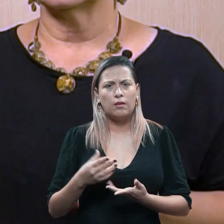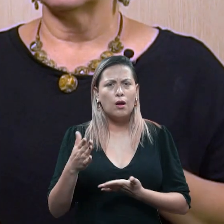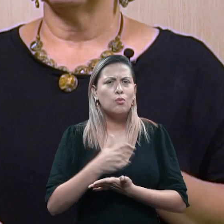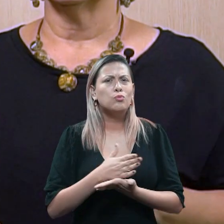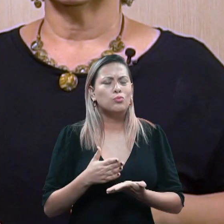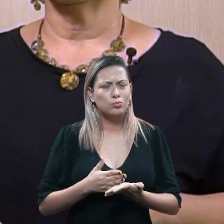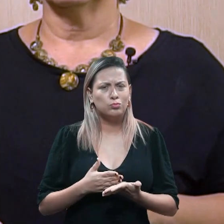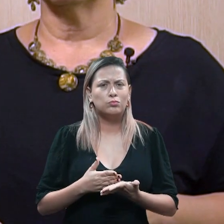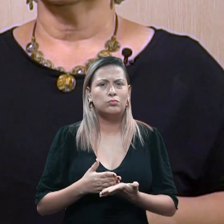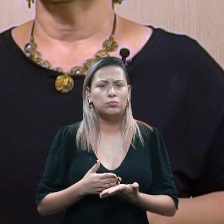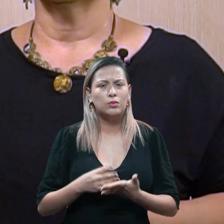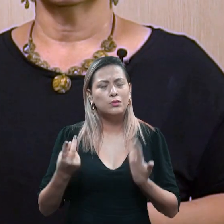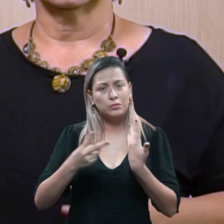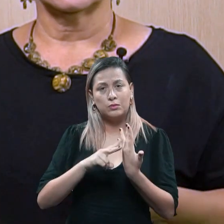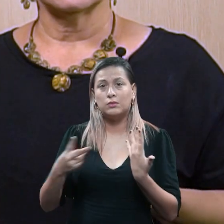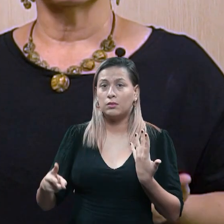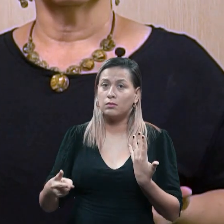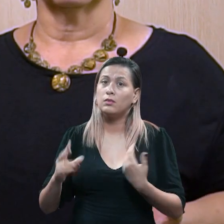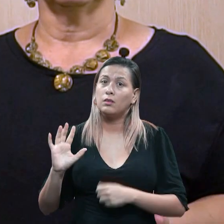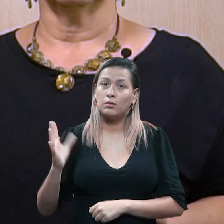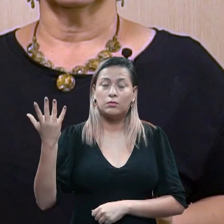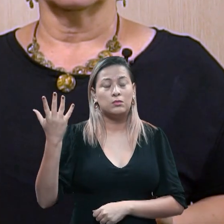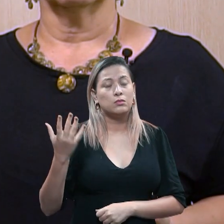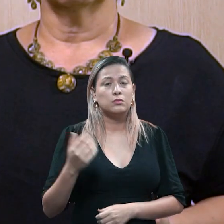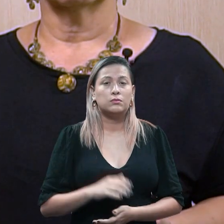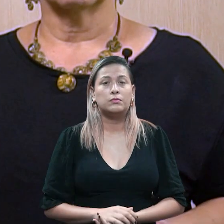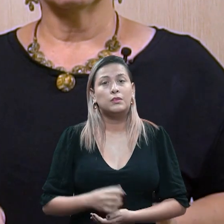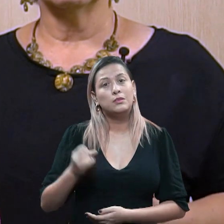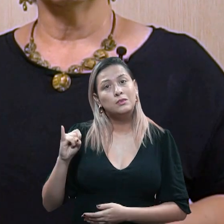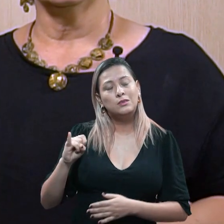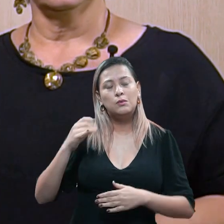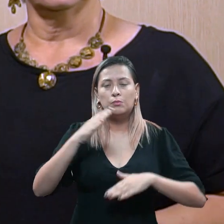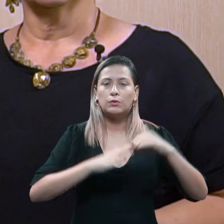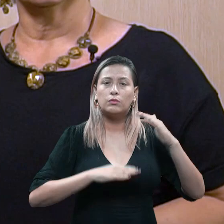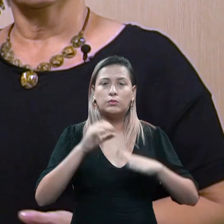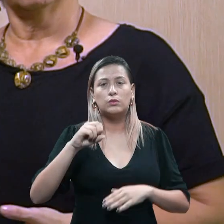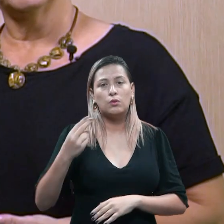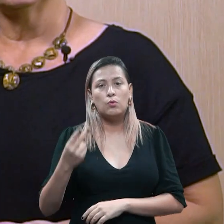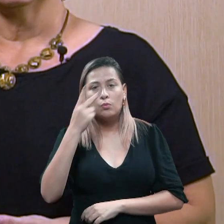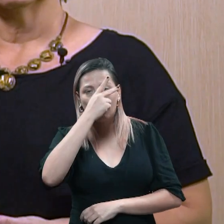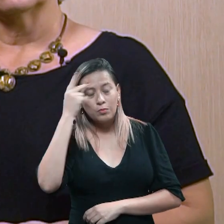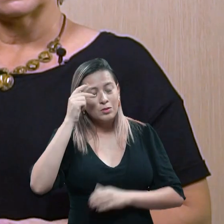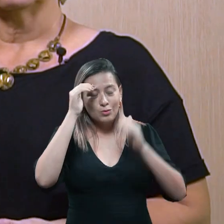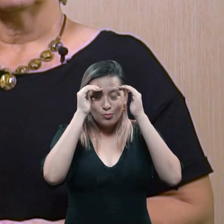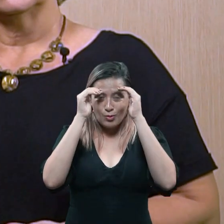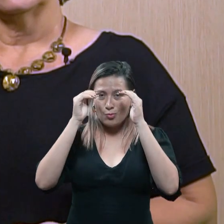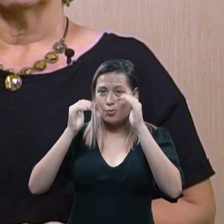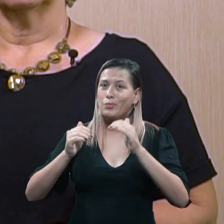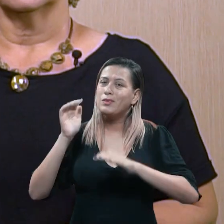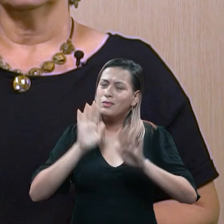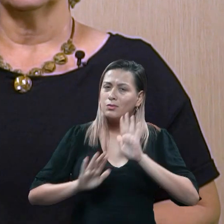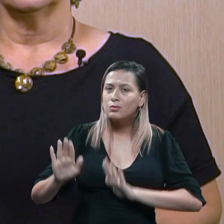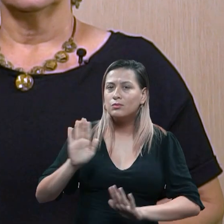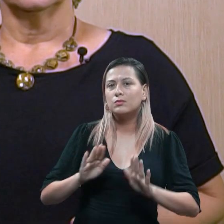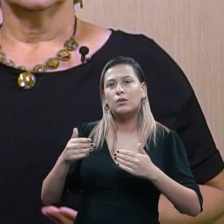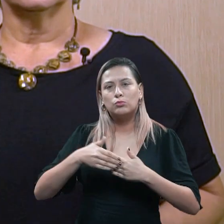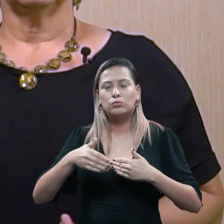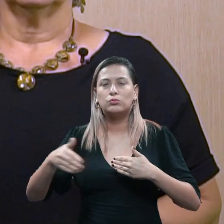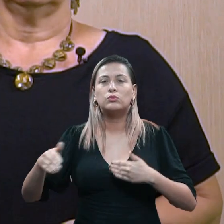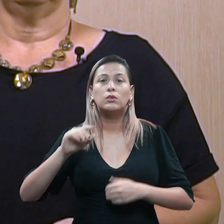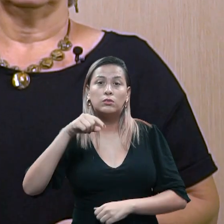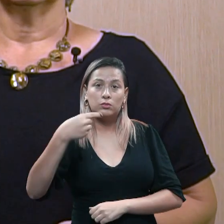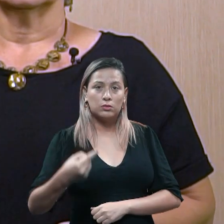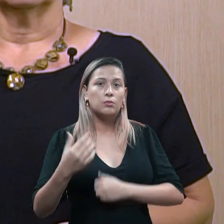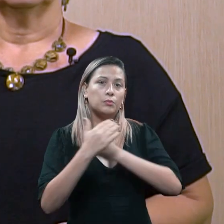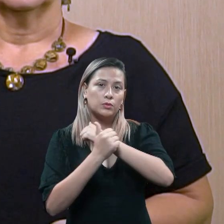complicações que poderão acontecer caso o profissional ou o cliente não obedeçam certos cuidados durante e